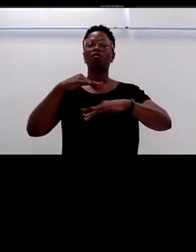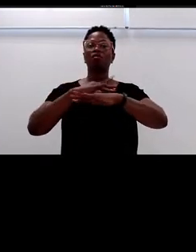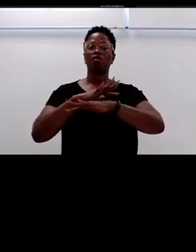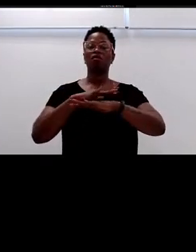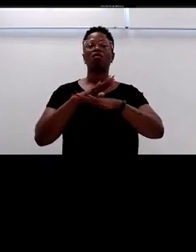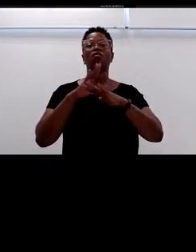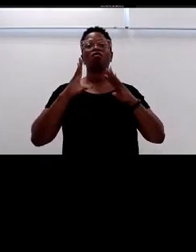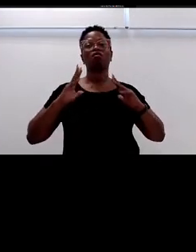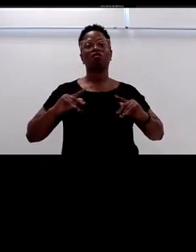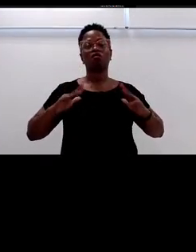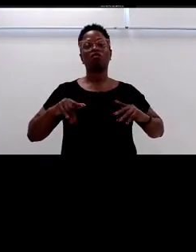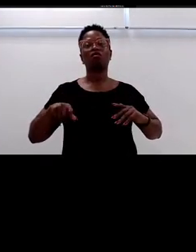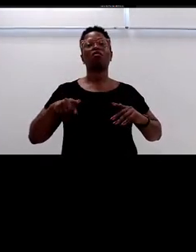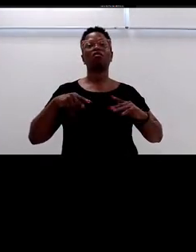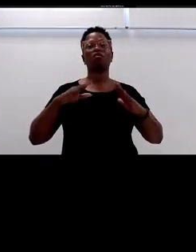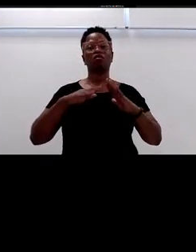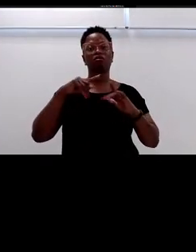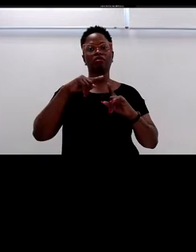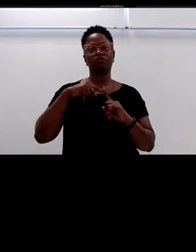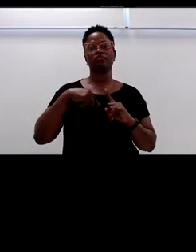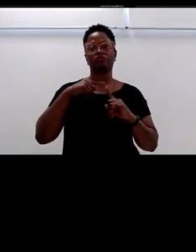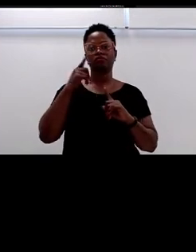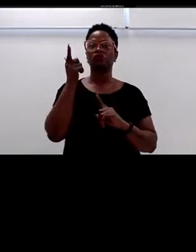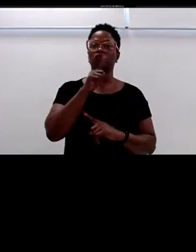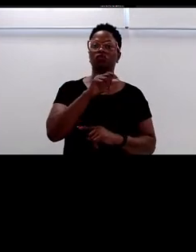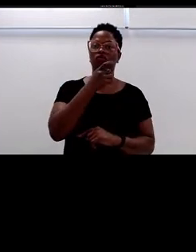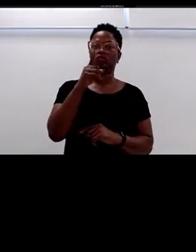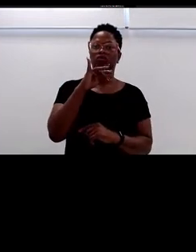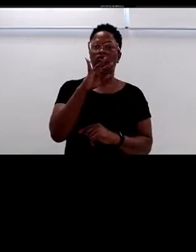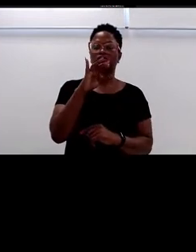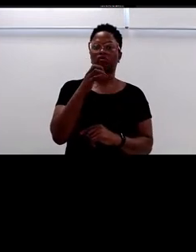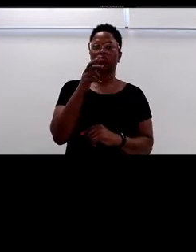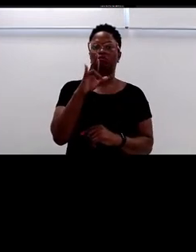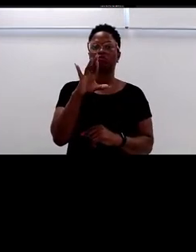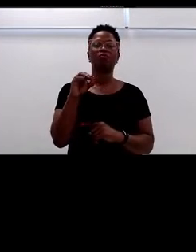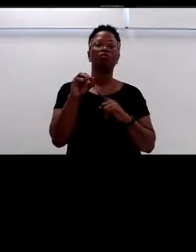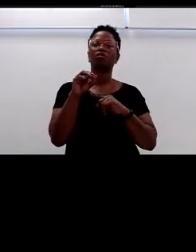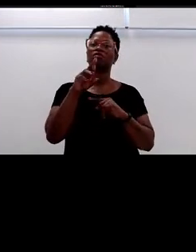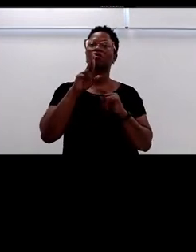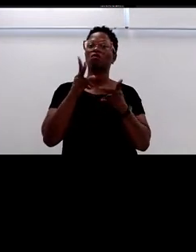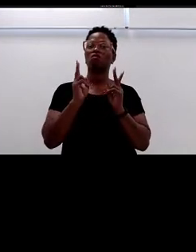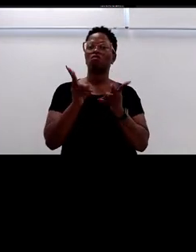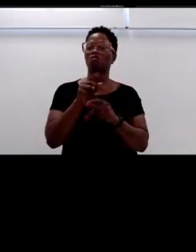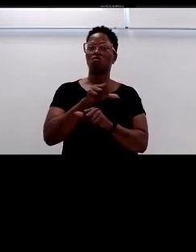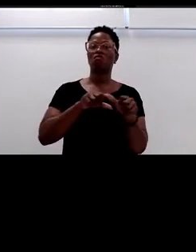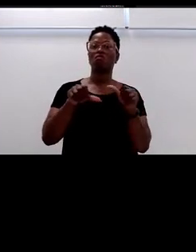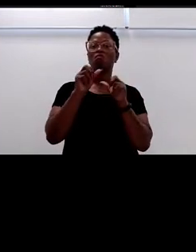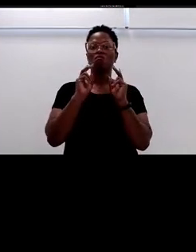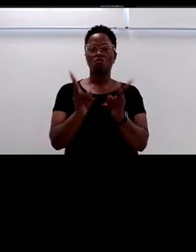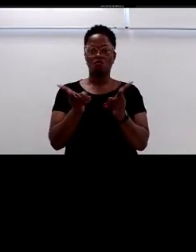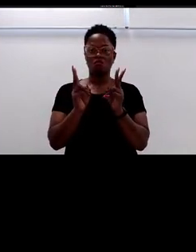e a Capela São José Operário não seria mexida, ela seria preservada.